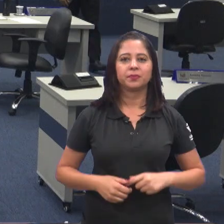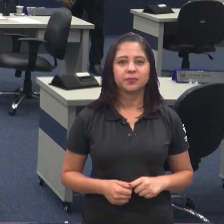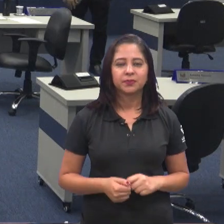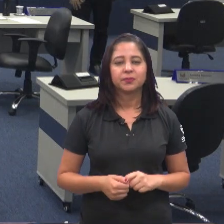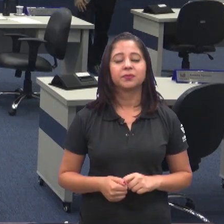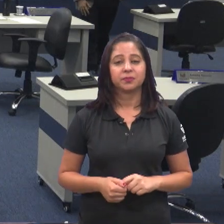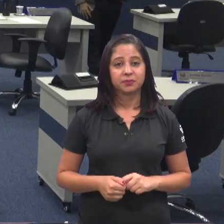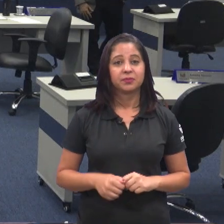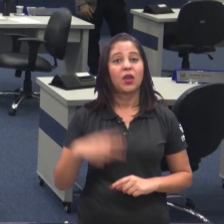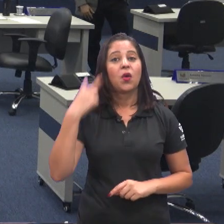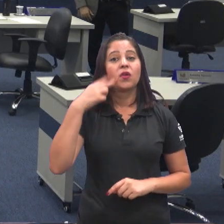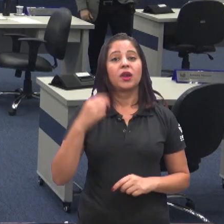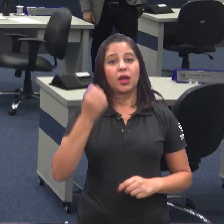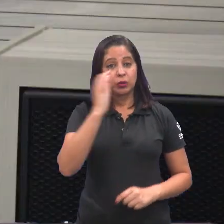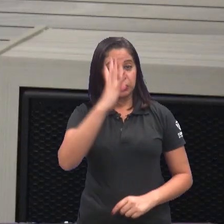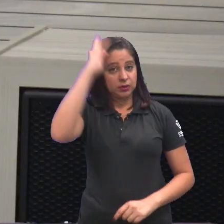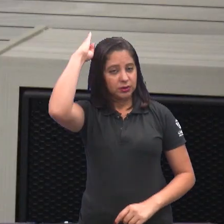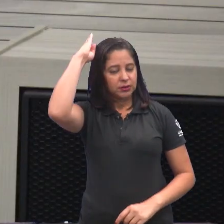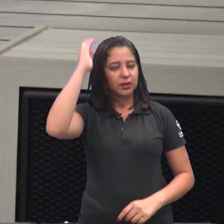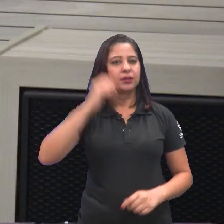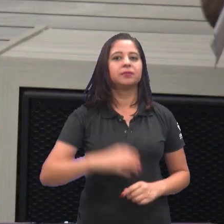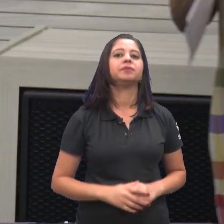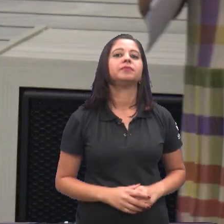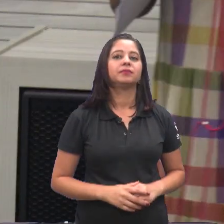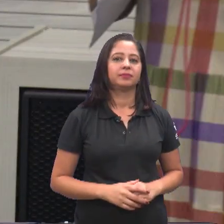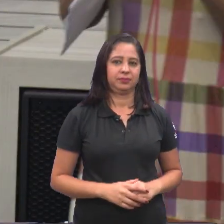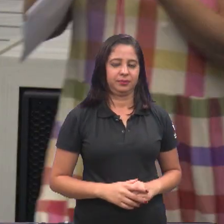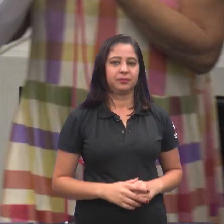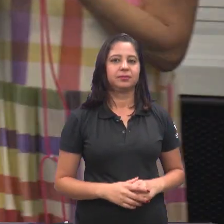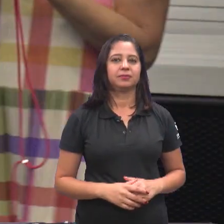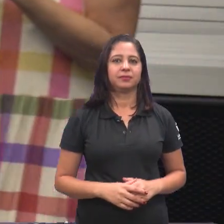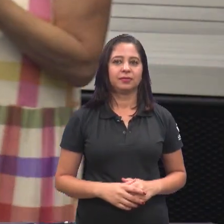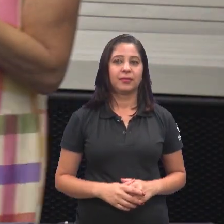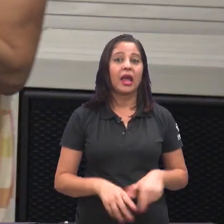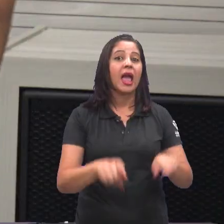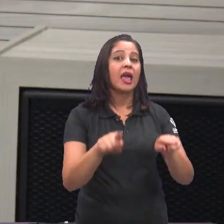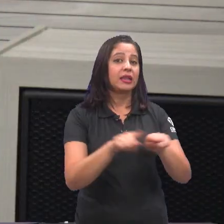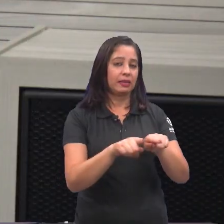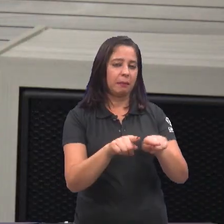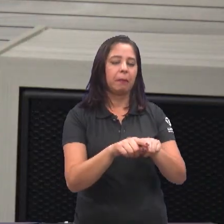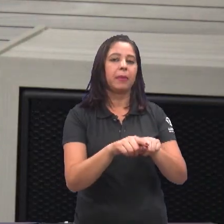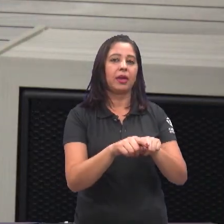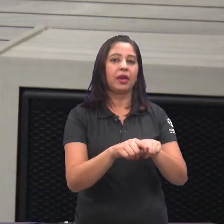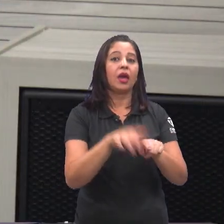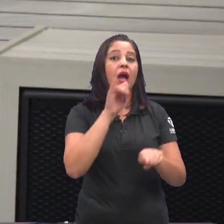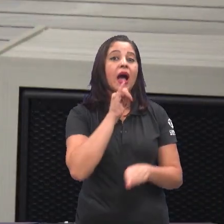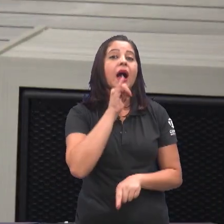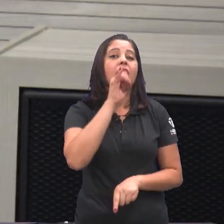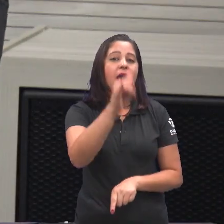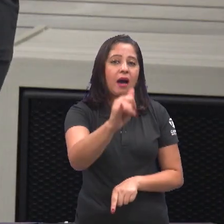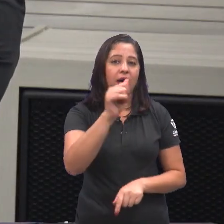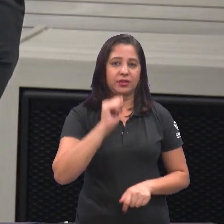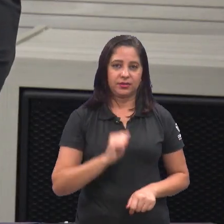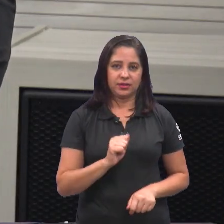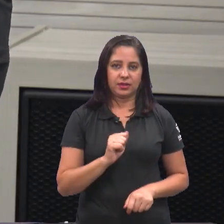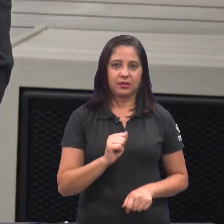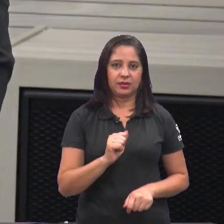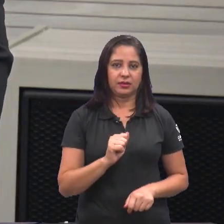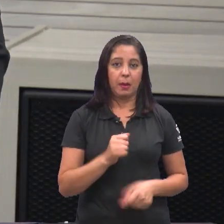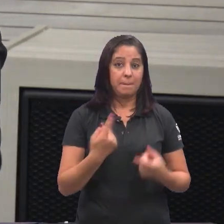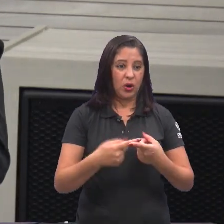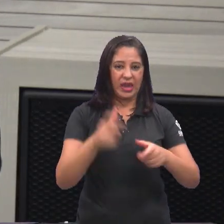o vereador Sena. Presidente, quero também deixar registrado para as pessoas que nos acompanham em casa